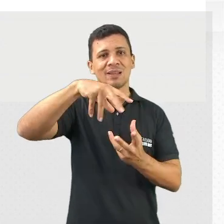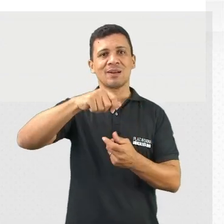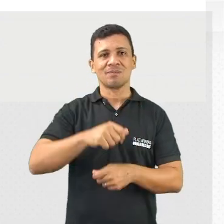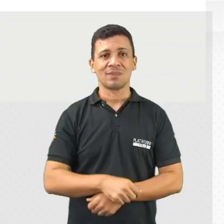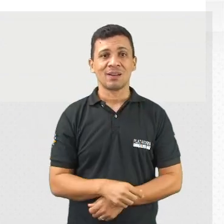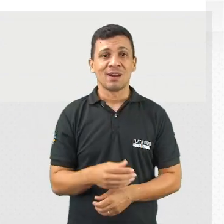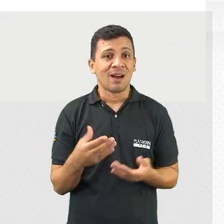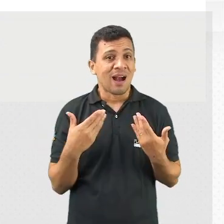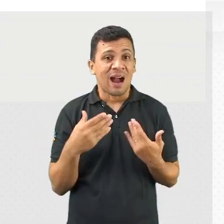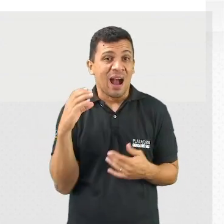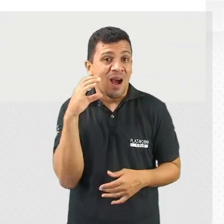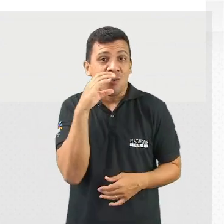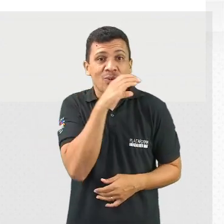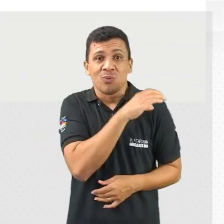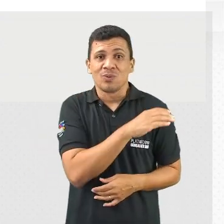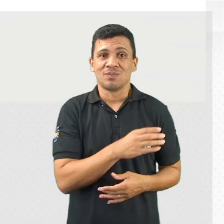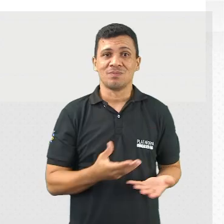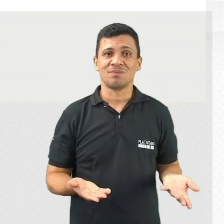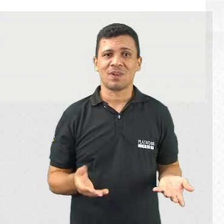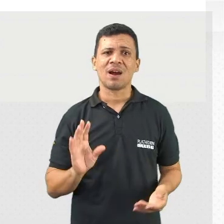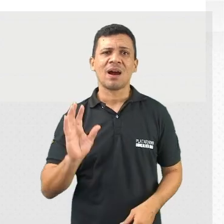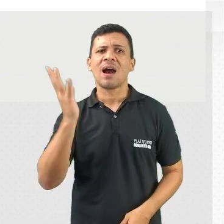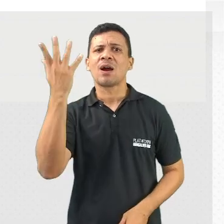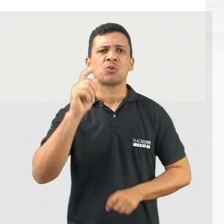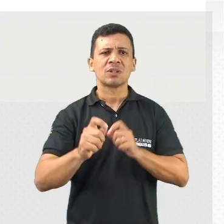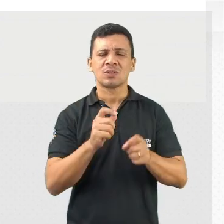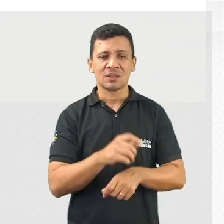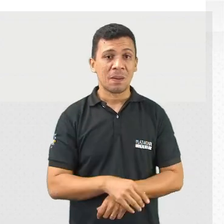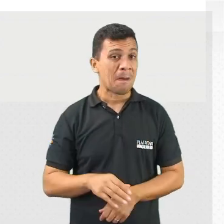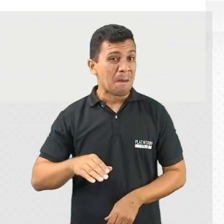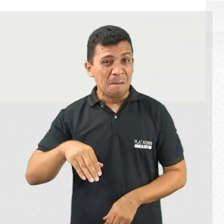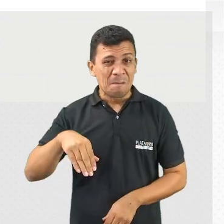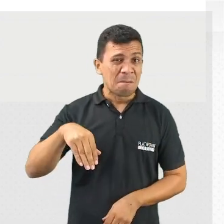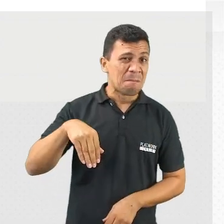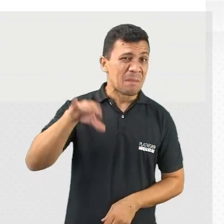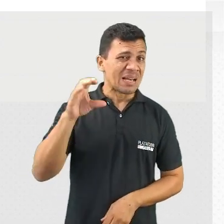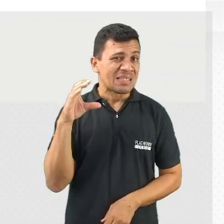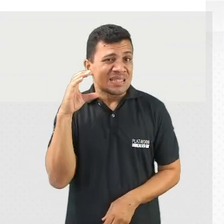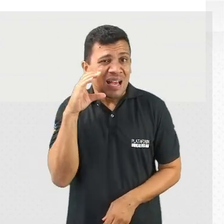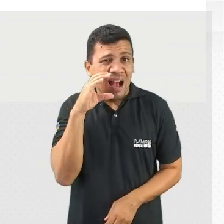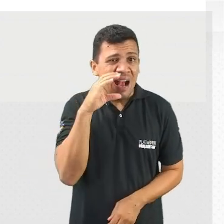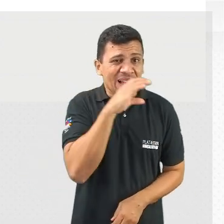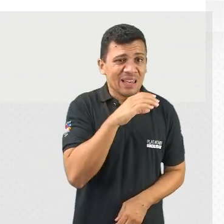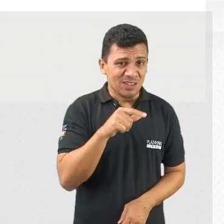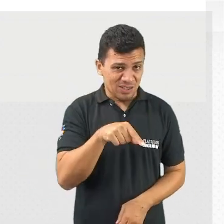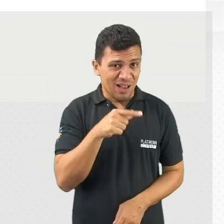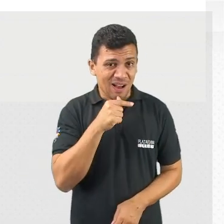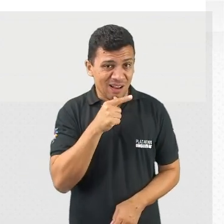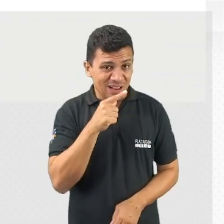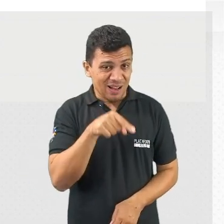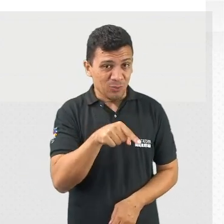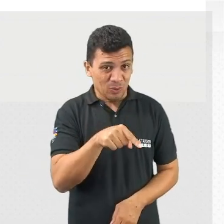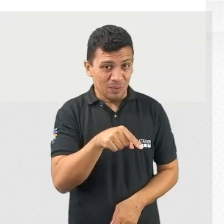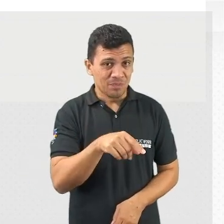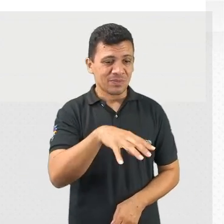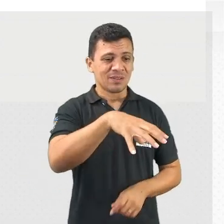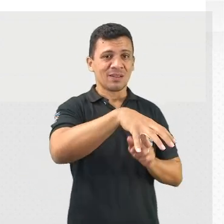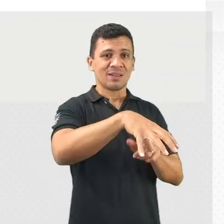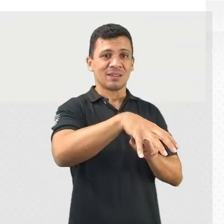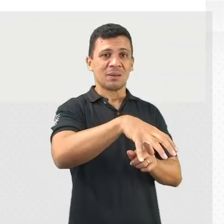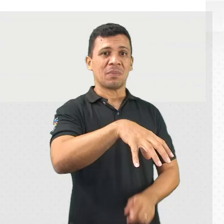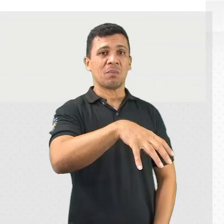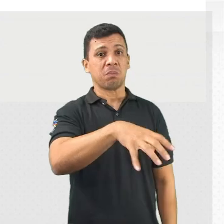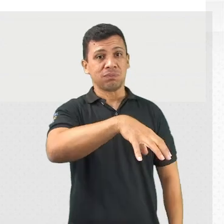calor, tá? E o que que acontece? Quanto mais quente essa água fica, mais essa